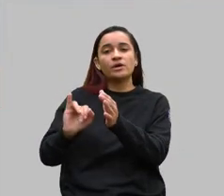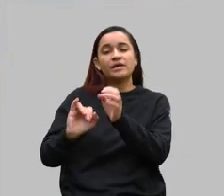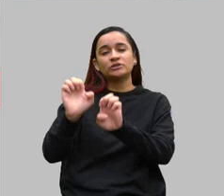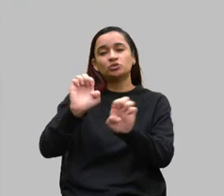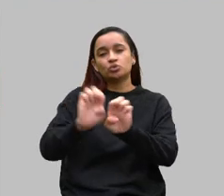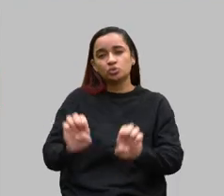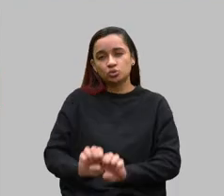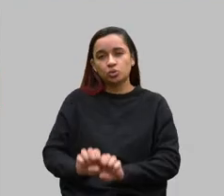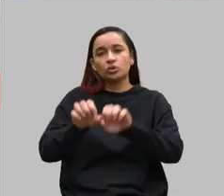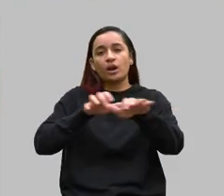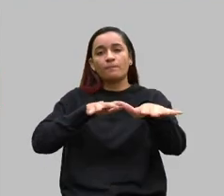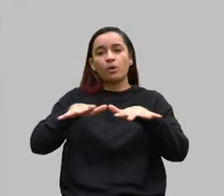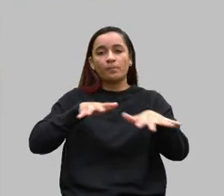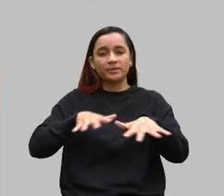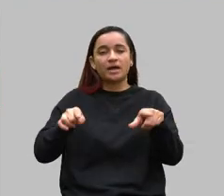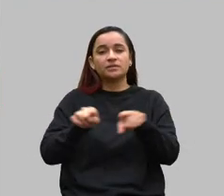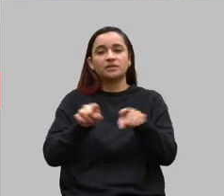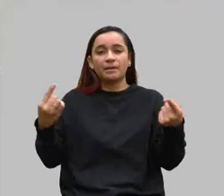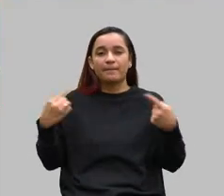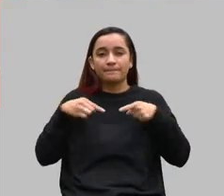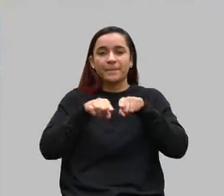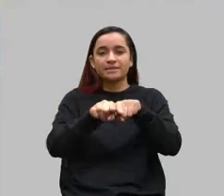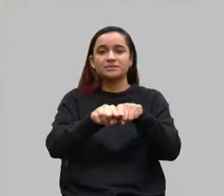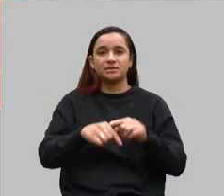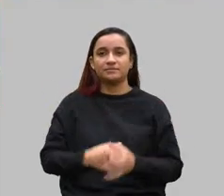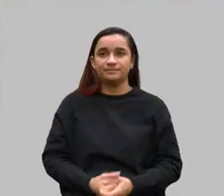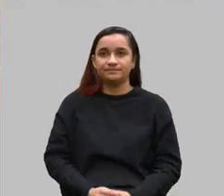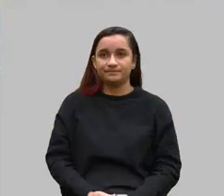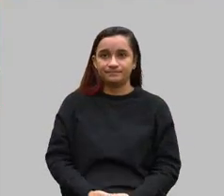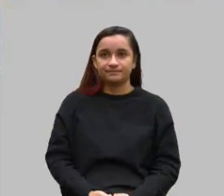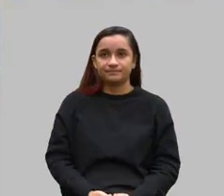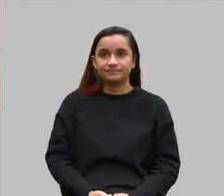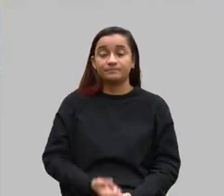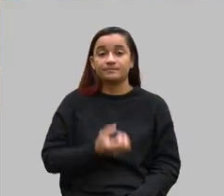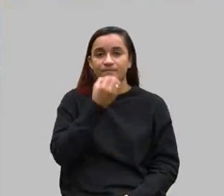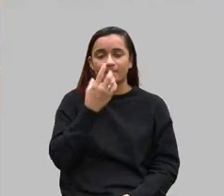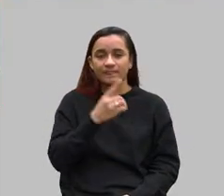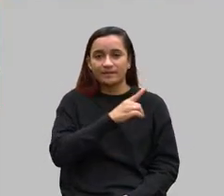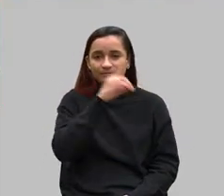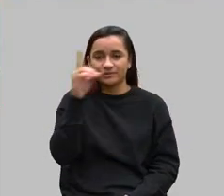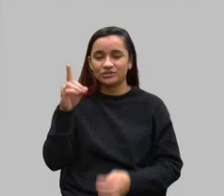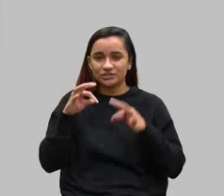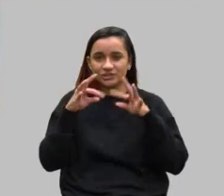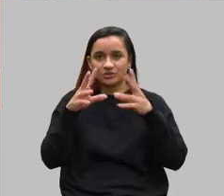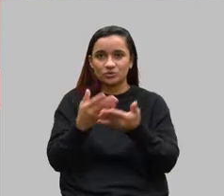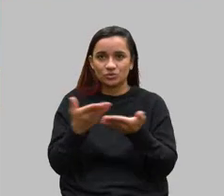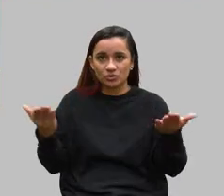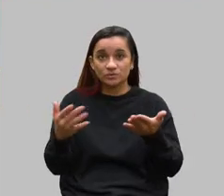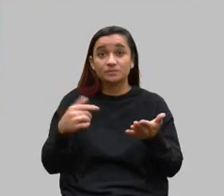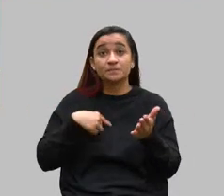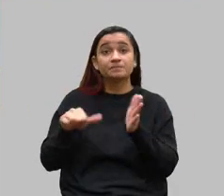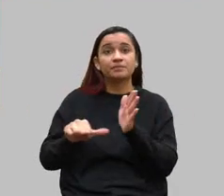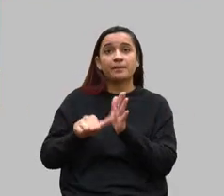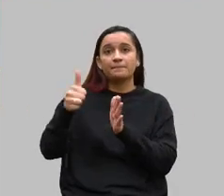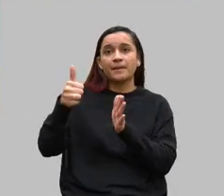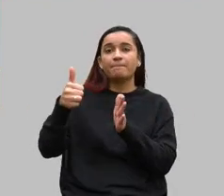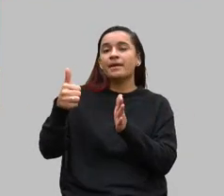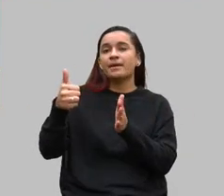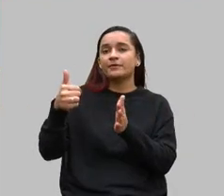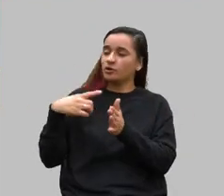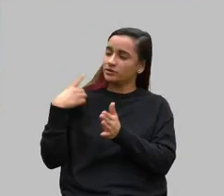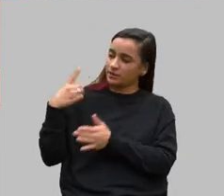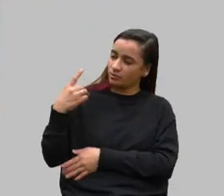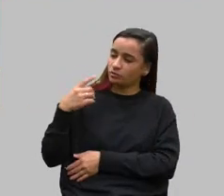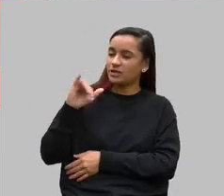mobilidade e parcerias bem Bom dia a todos primeiro lugar deputada Ione Pinheiro